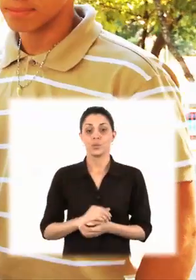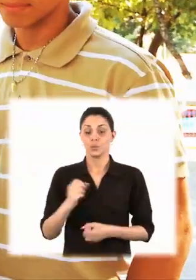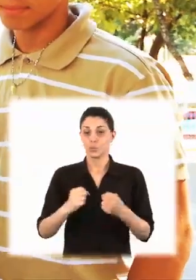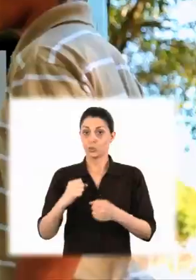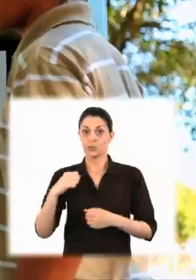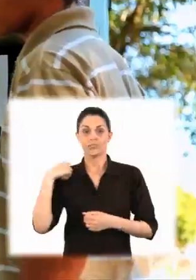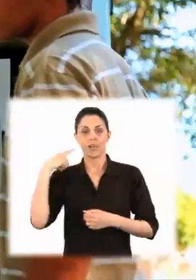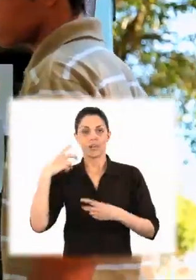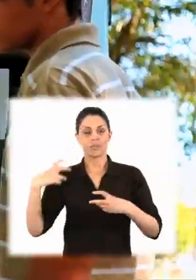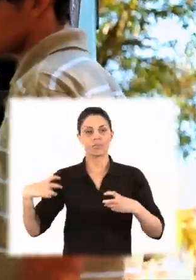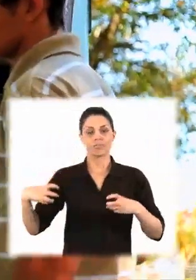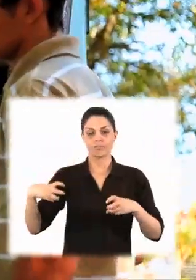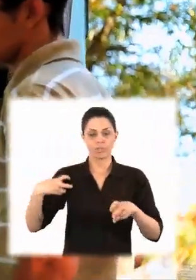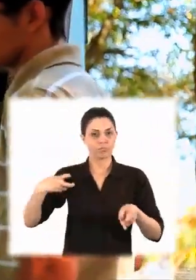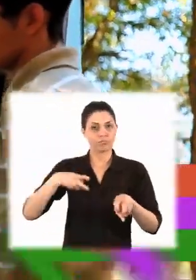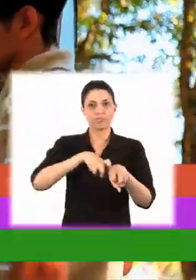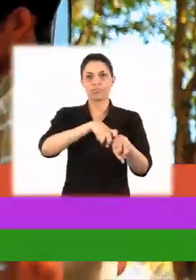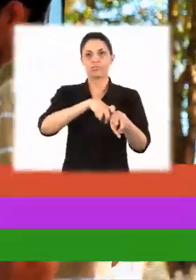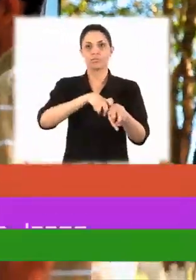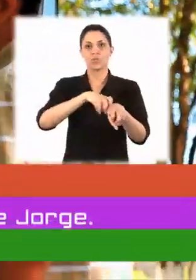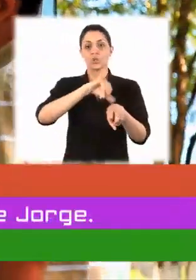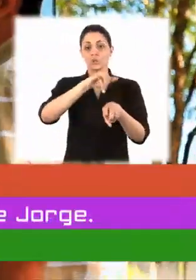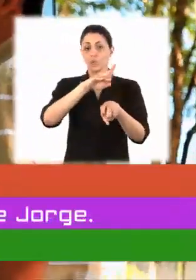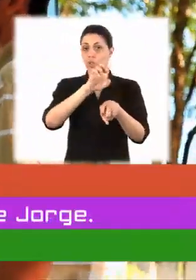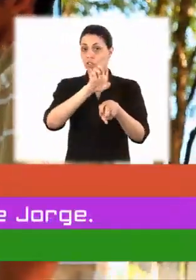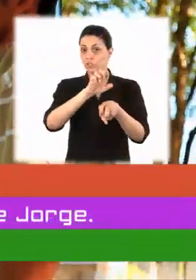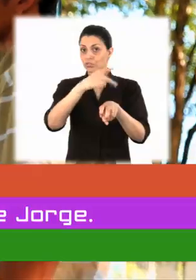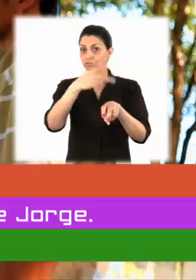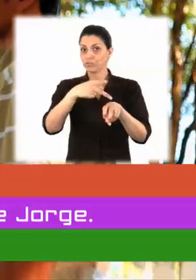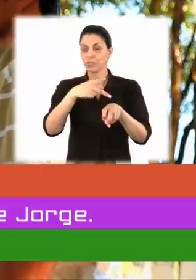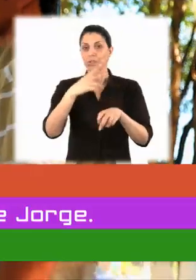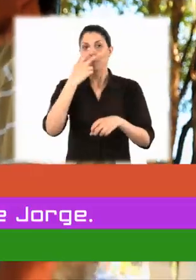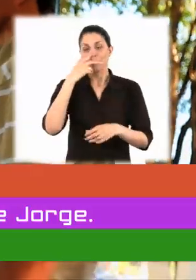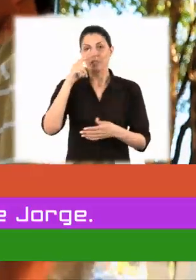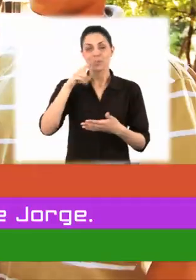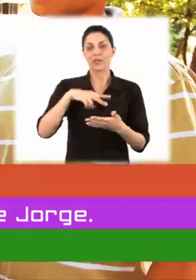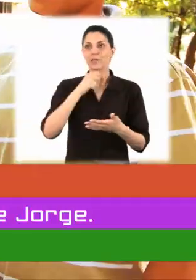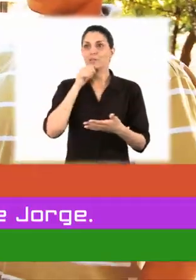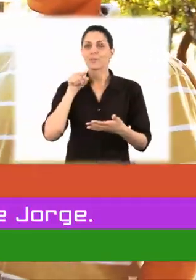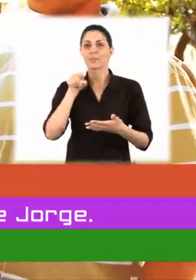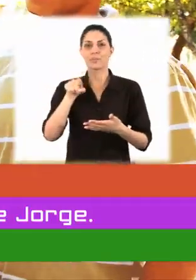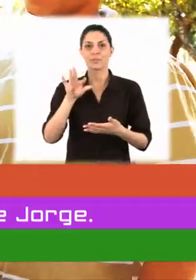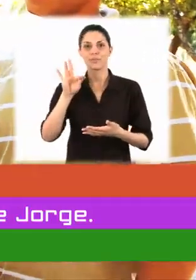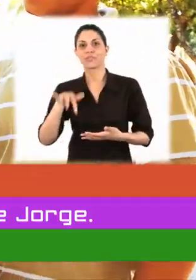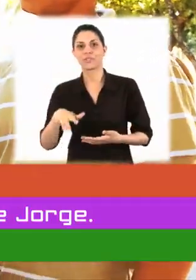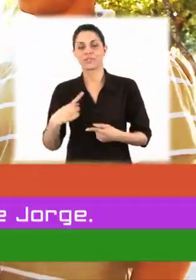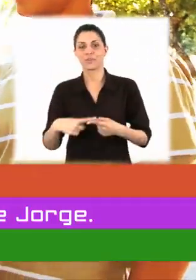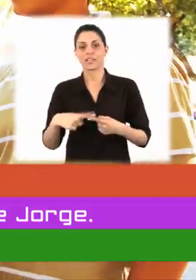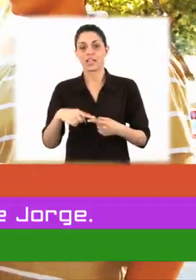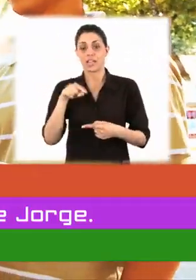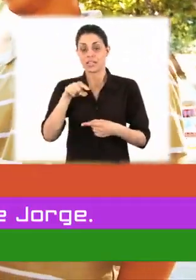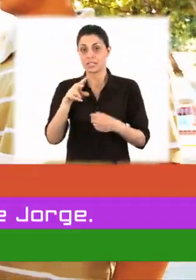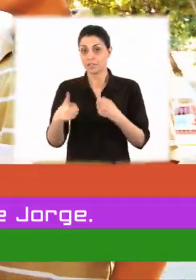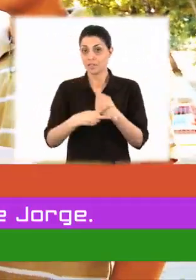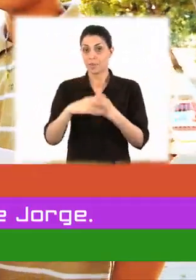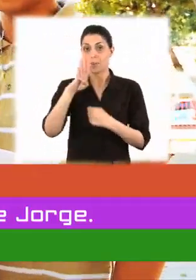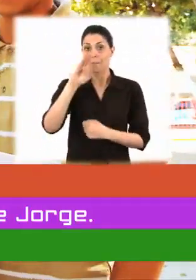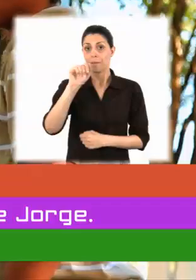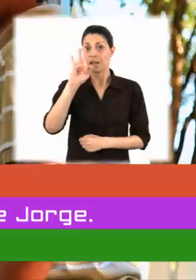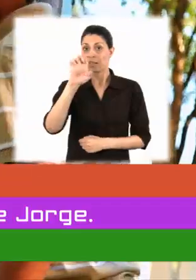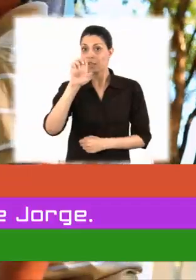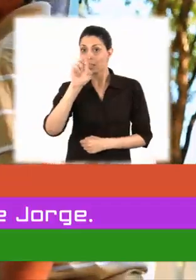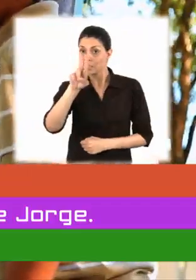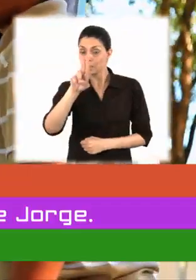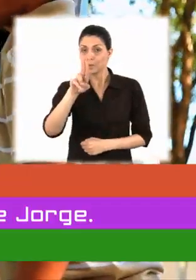final. Um motorista maluco batendo na traseira do carro de Jorge. Nossa, eu até li como se não tivesse ponto final, né?